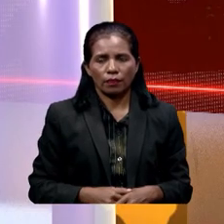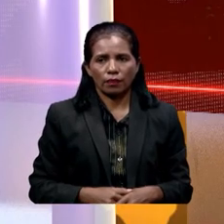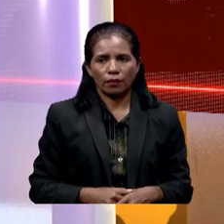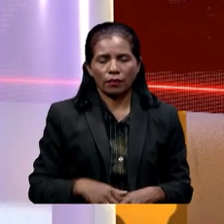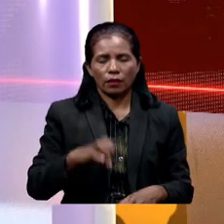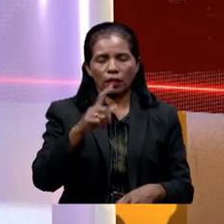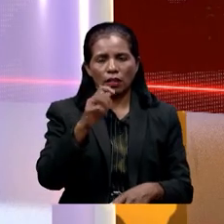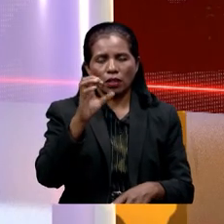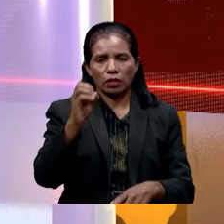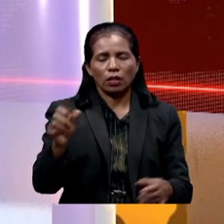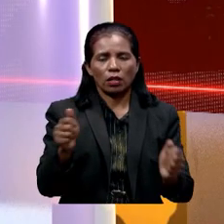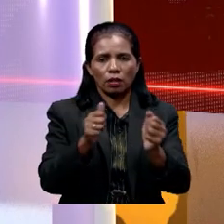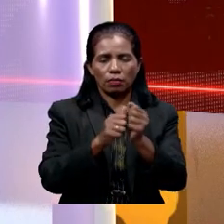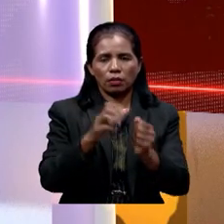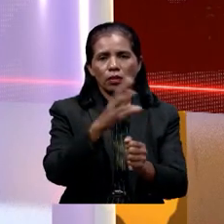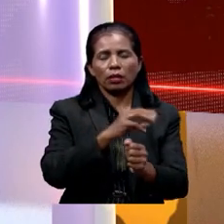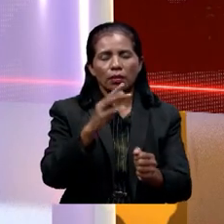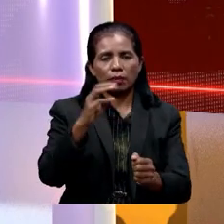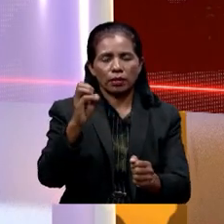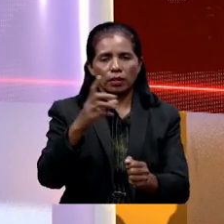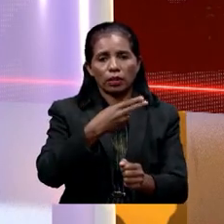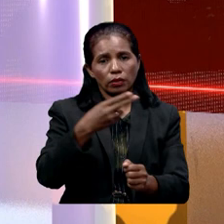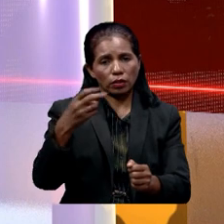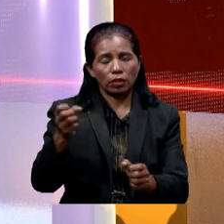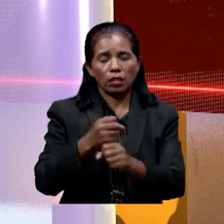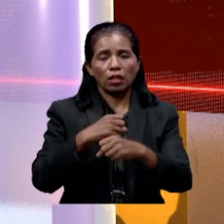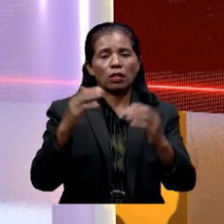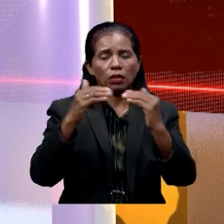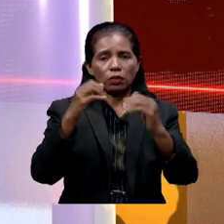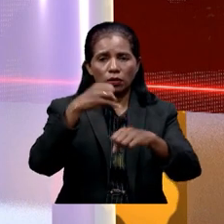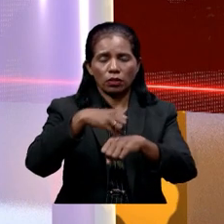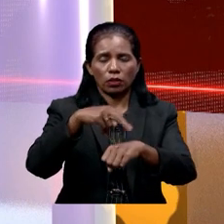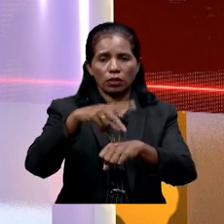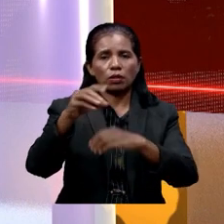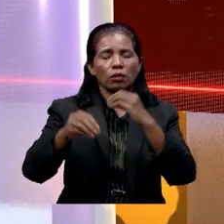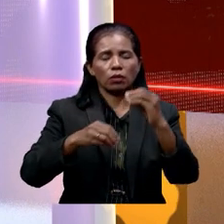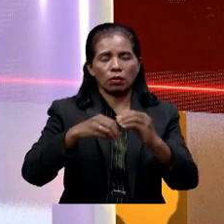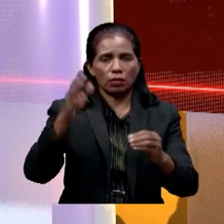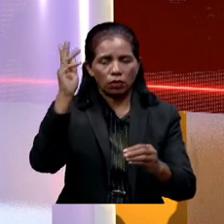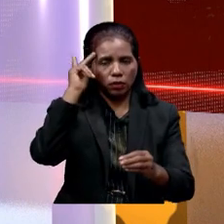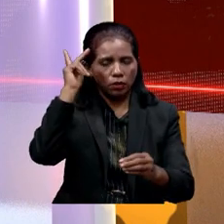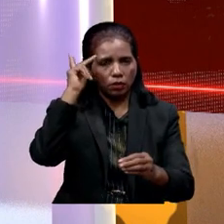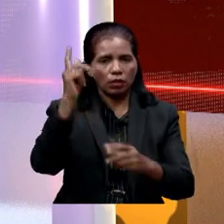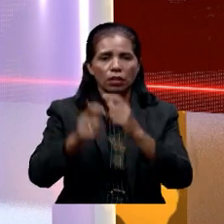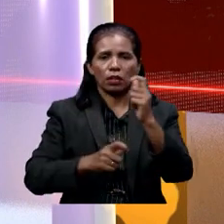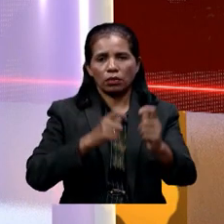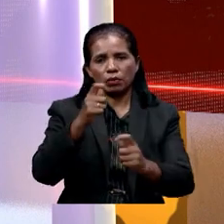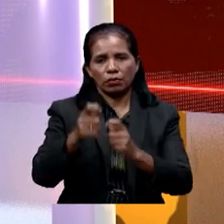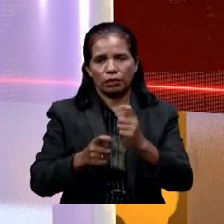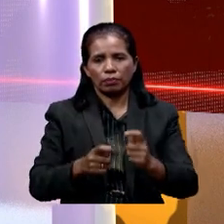Eto telku habutu ko sinias Metro Data Indonesia realiza seminar internasional ko na bakonyesimento teknolojia.